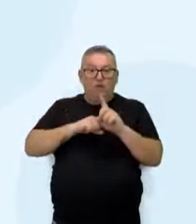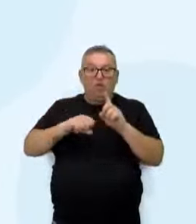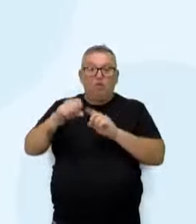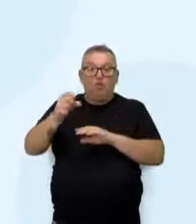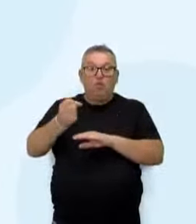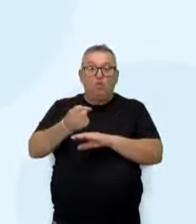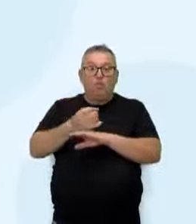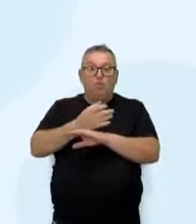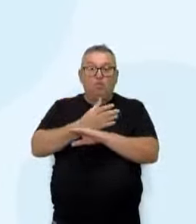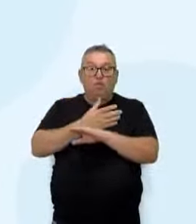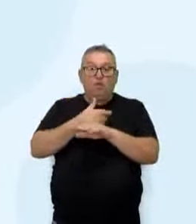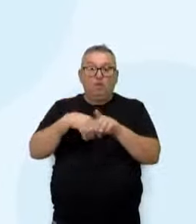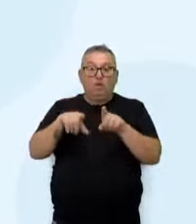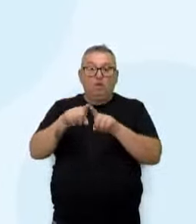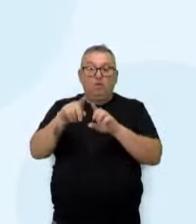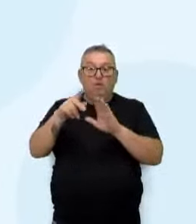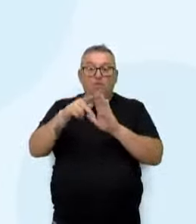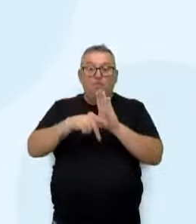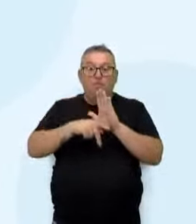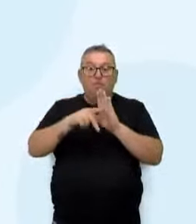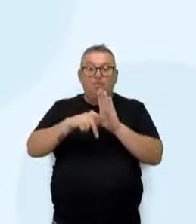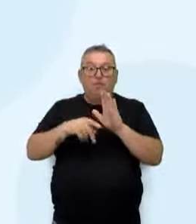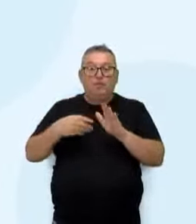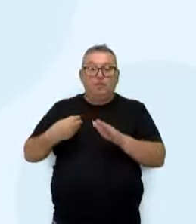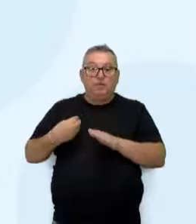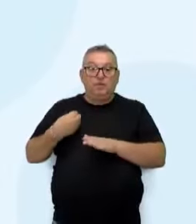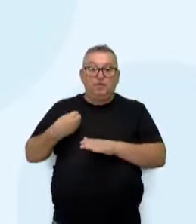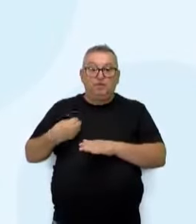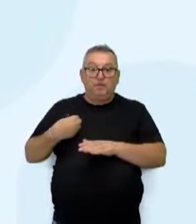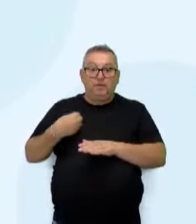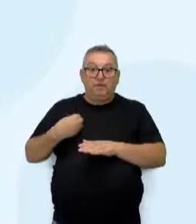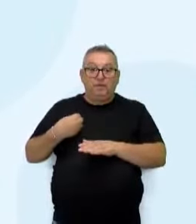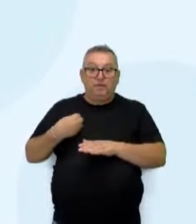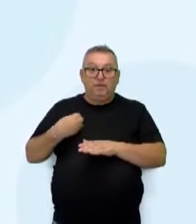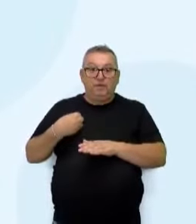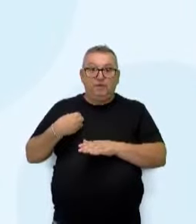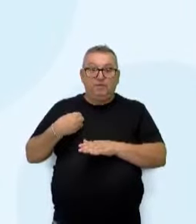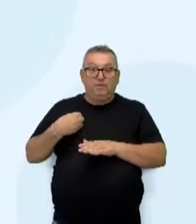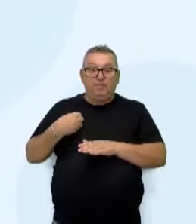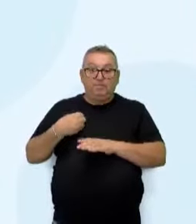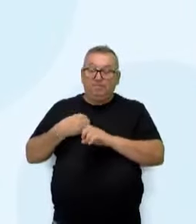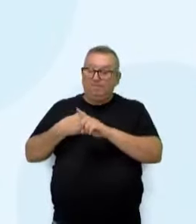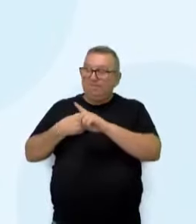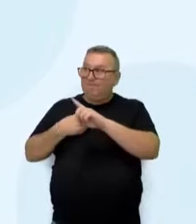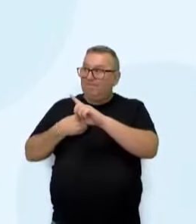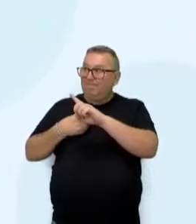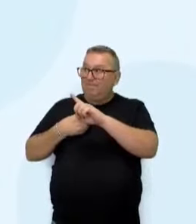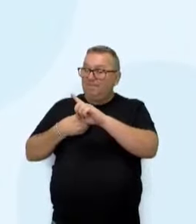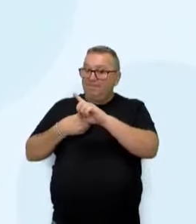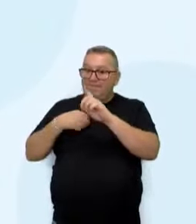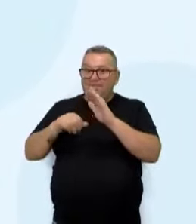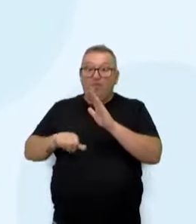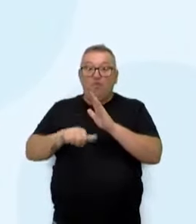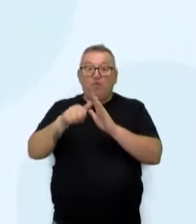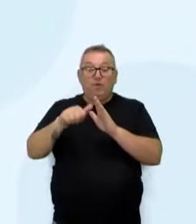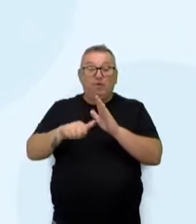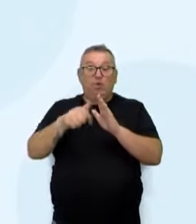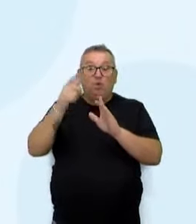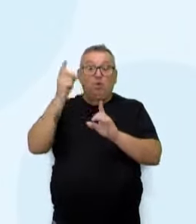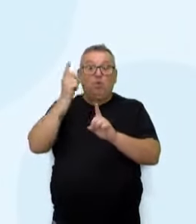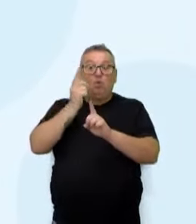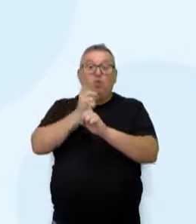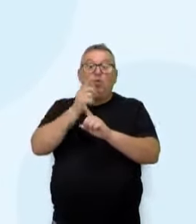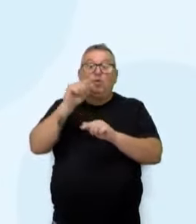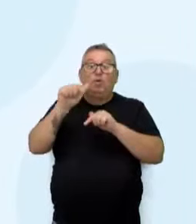socioemocionais e o projeto de vida. A gente buscou nas primeiras formações, nos primeiros encontros,